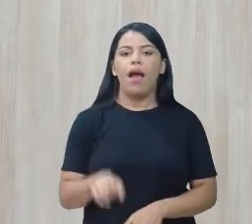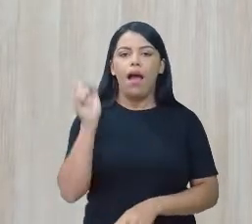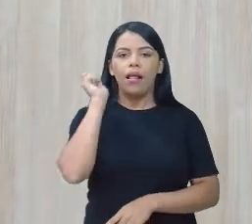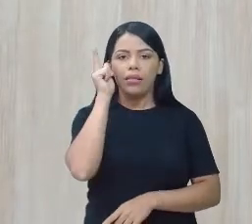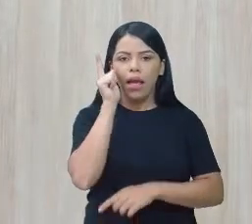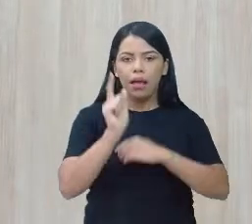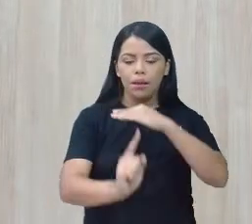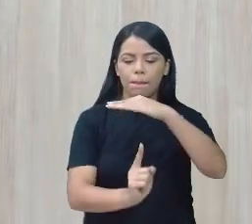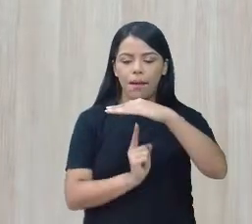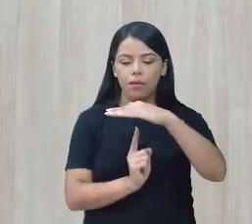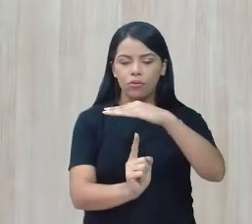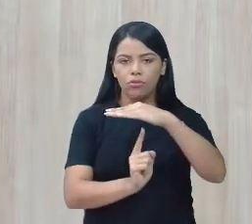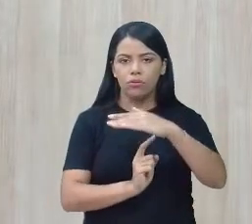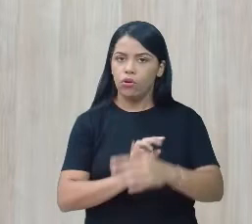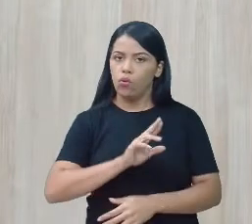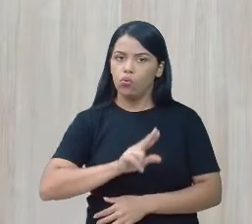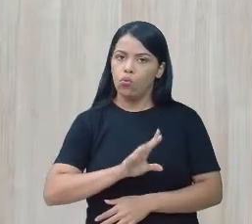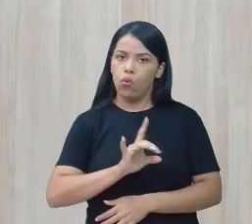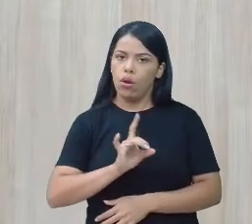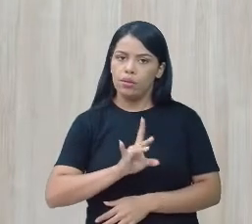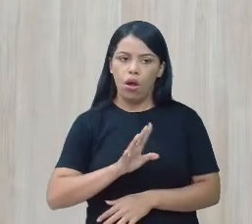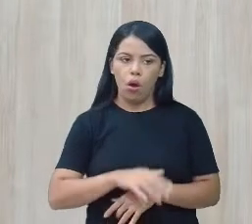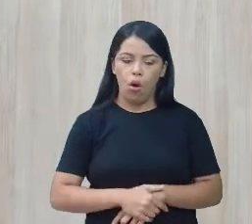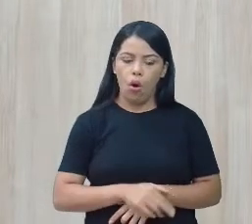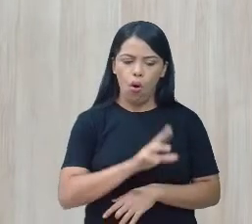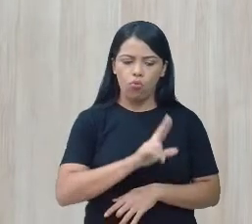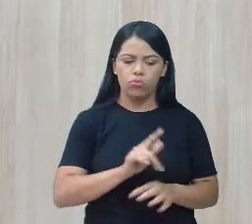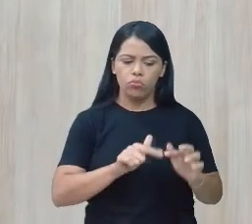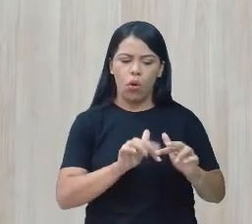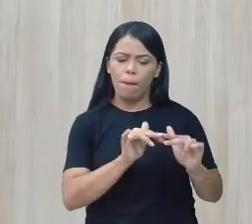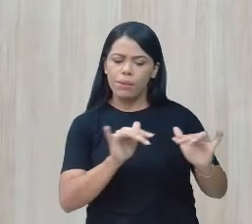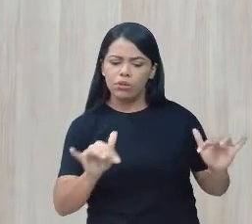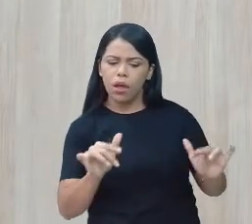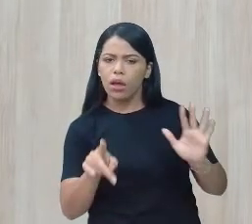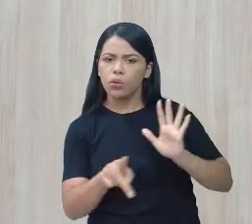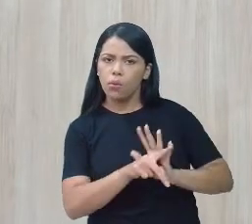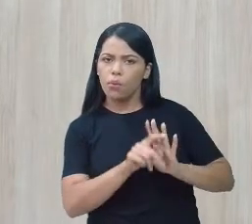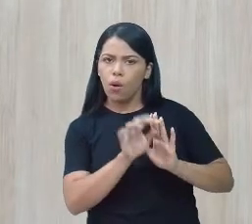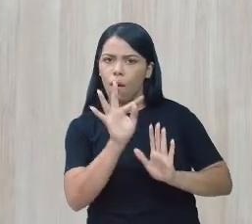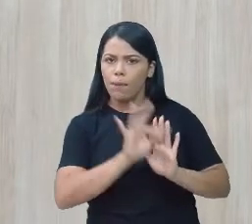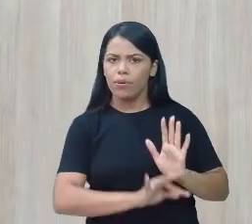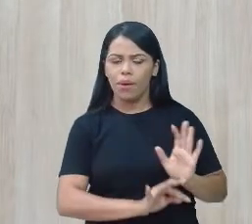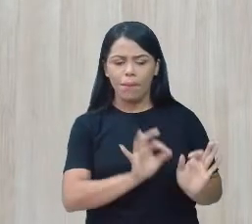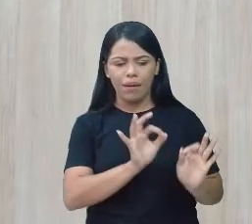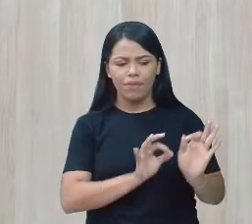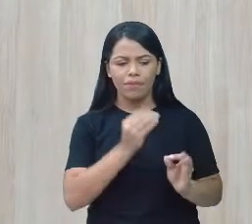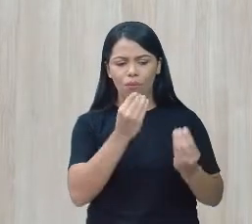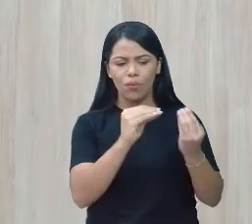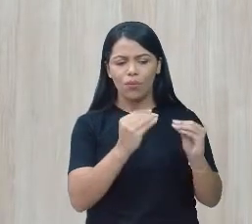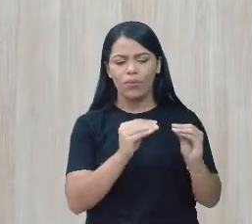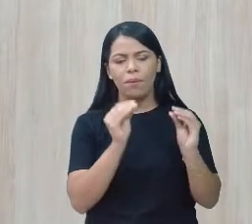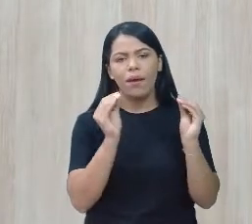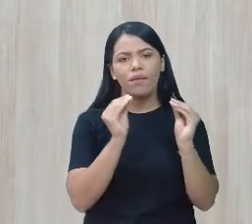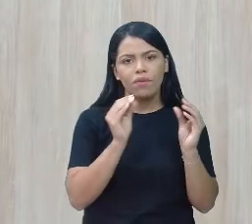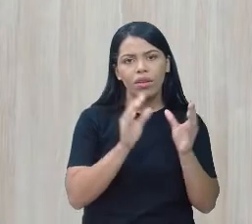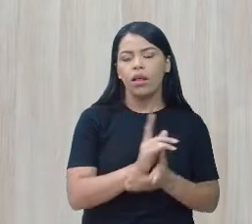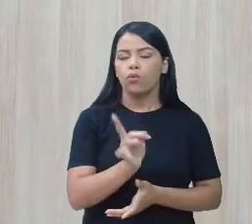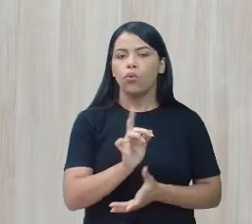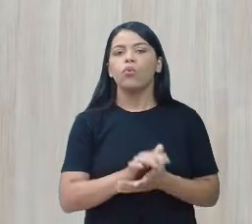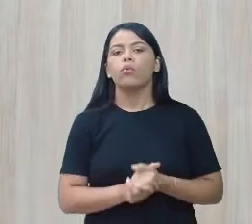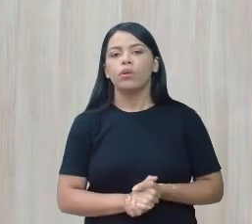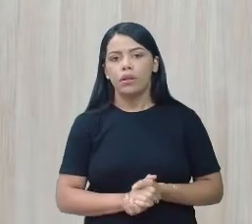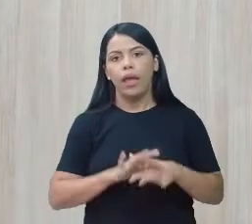ideia de personagem, tá? Eles não são acessórios, eles não são enfeite na narrativa. Se eles agem, se